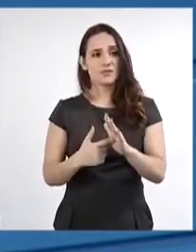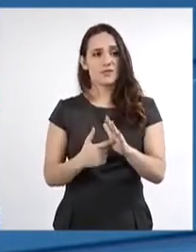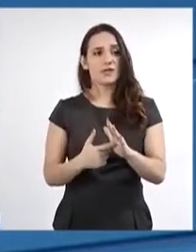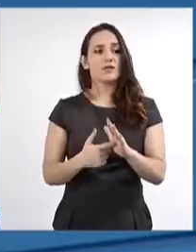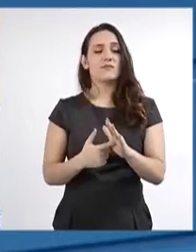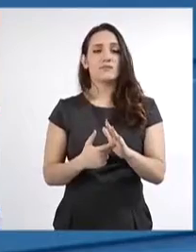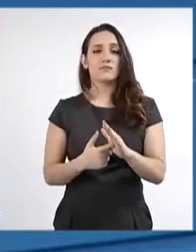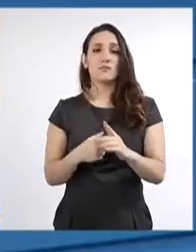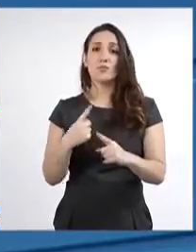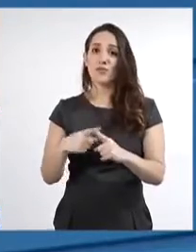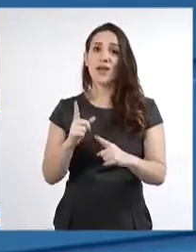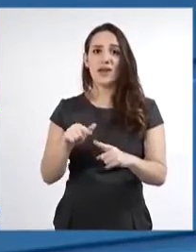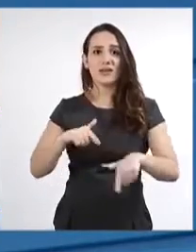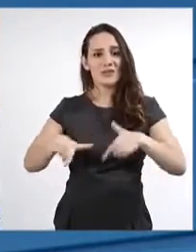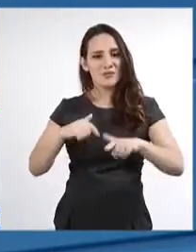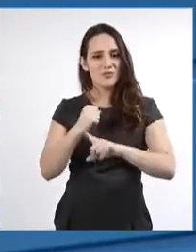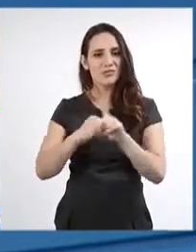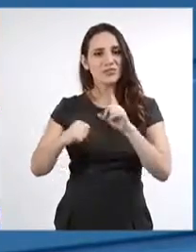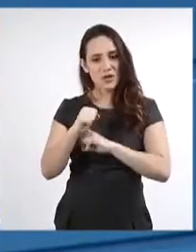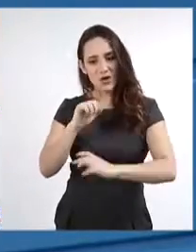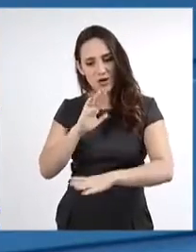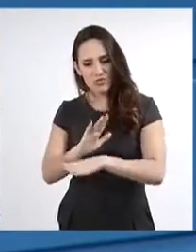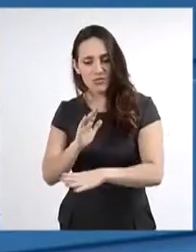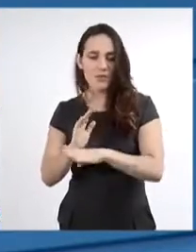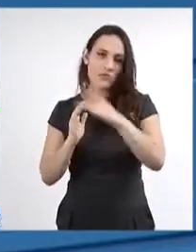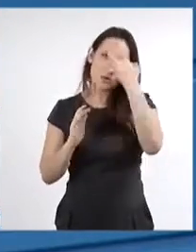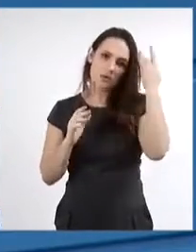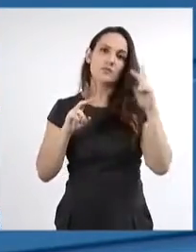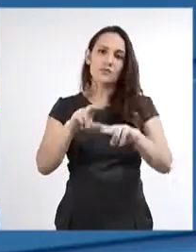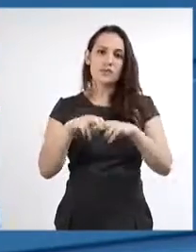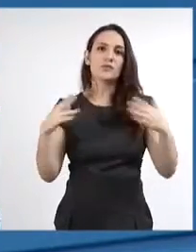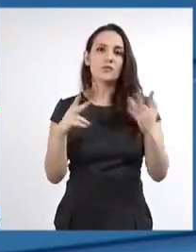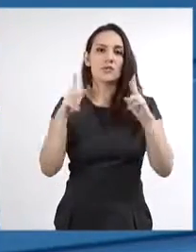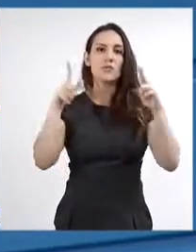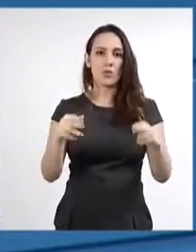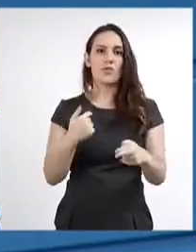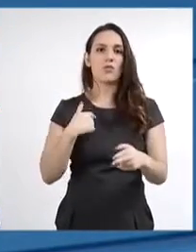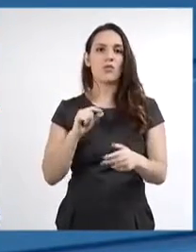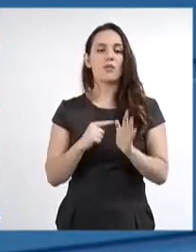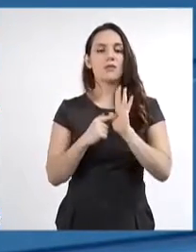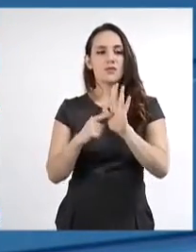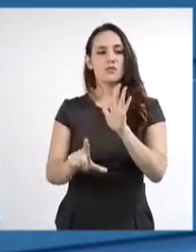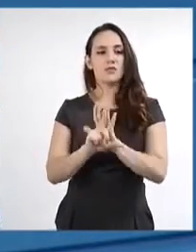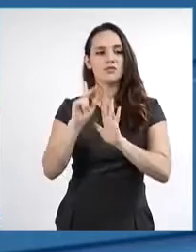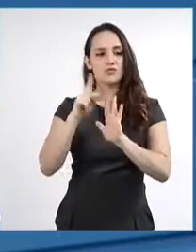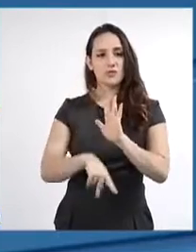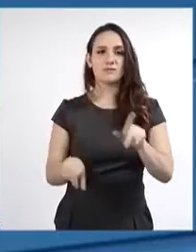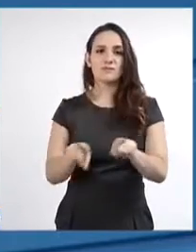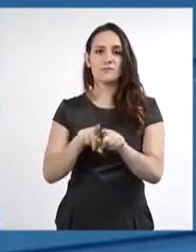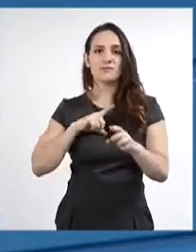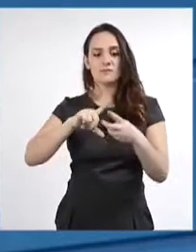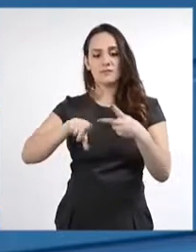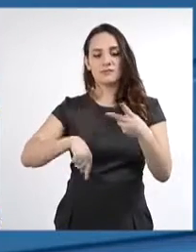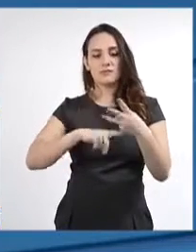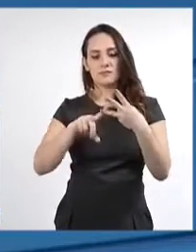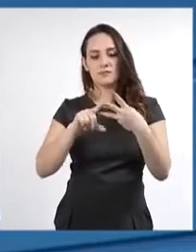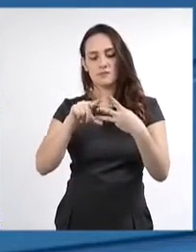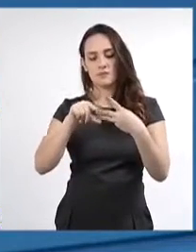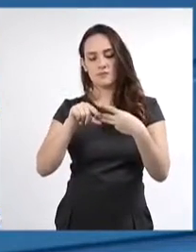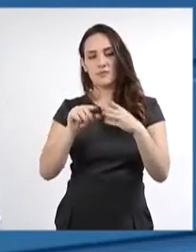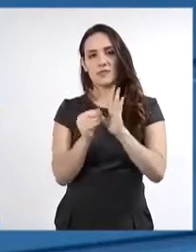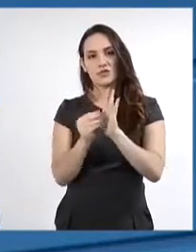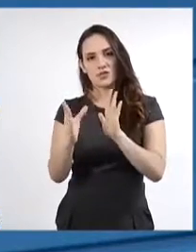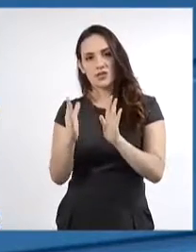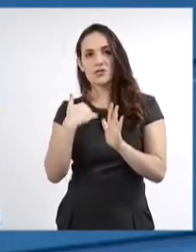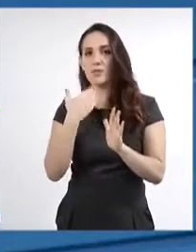trabalho social focado em resgatar as pessoas. Por isso que eu estou apresentando, então, esse projeto. A minha indicação, eu requeiro a